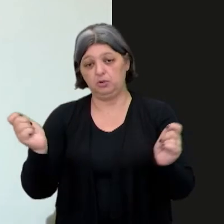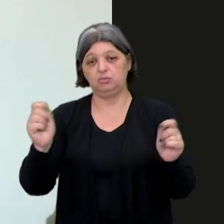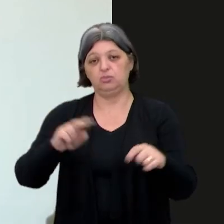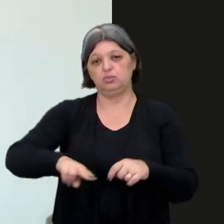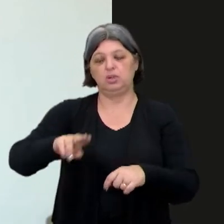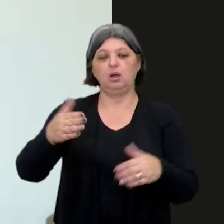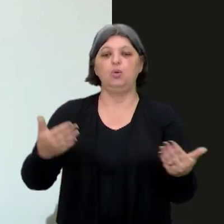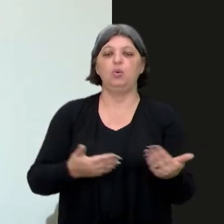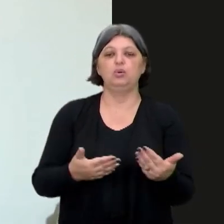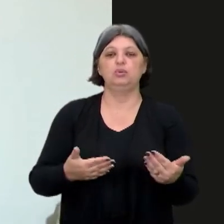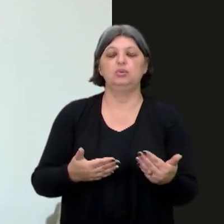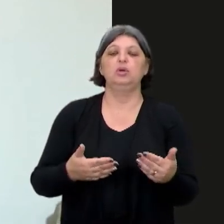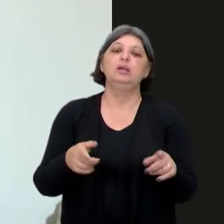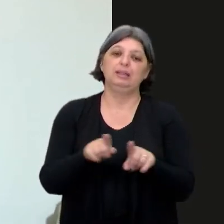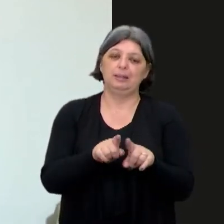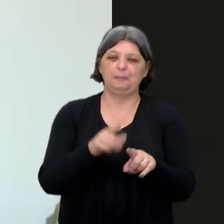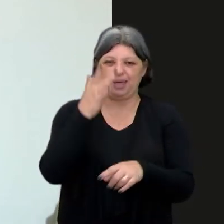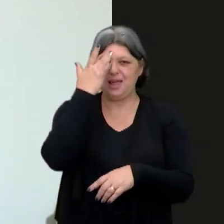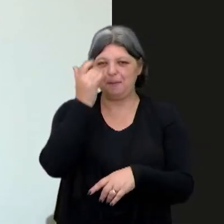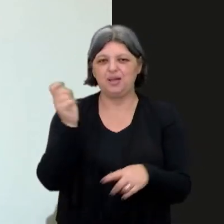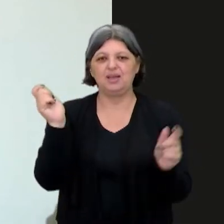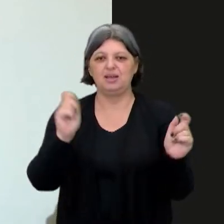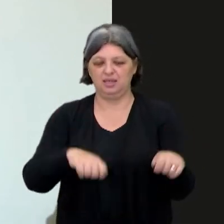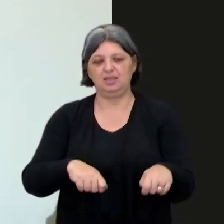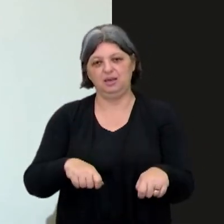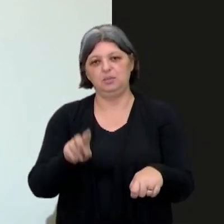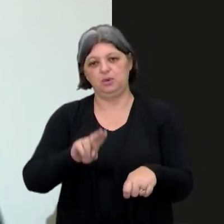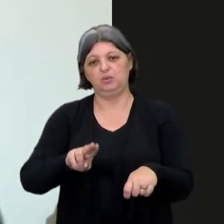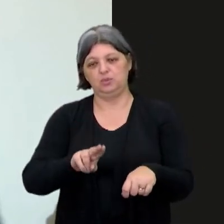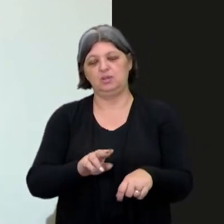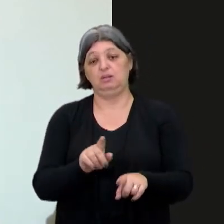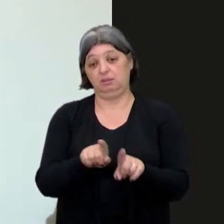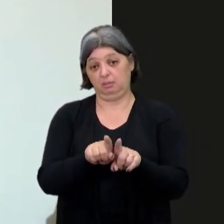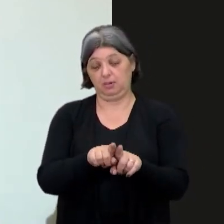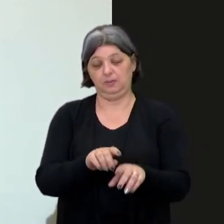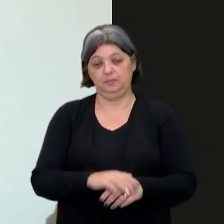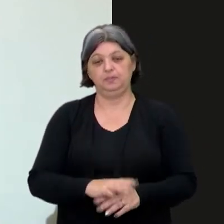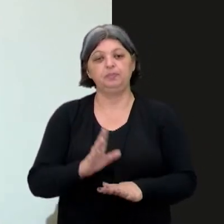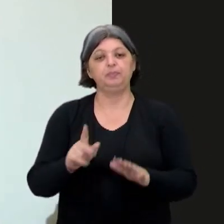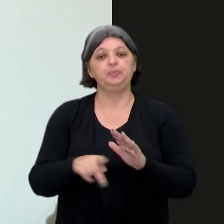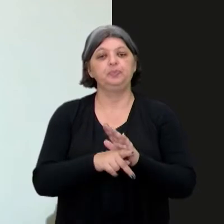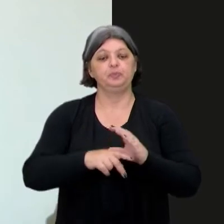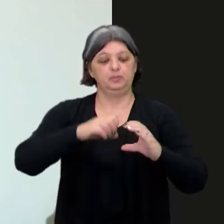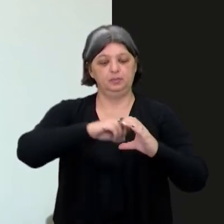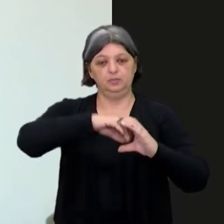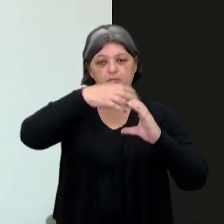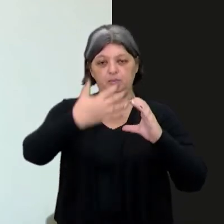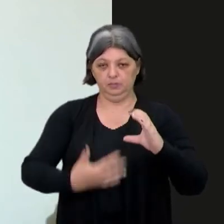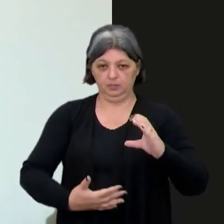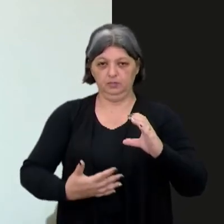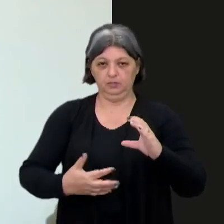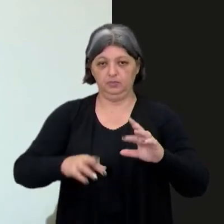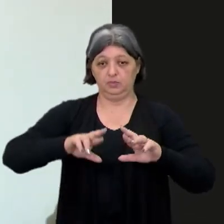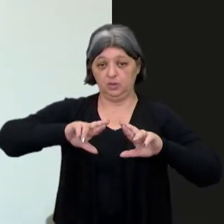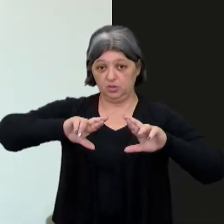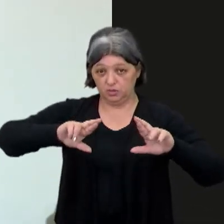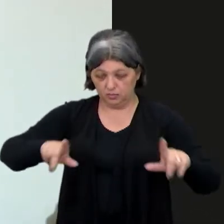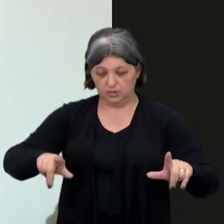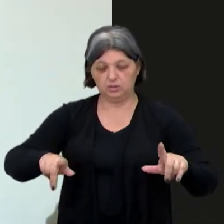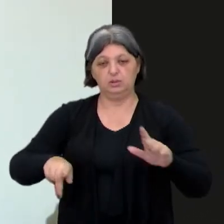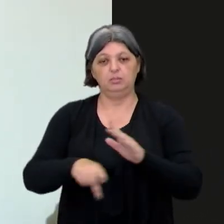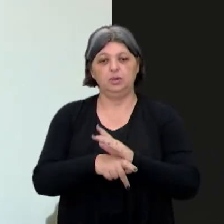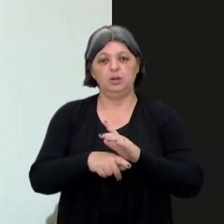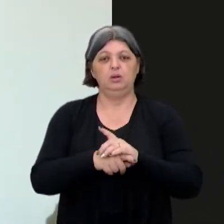também pode ser usada amanhã, porque ela ainda vai estar em pauta, né? Uma das grandes características da charge, diferente do cartoon, que também é uma